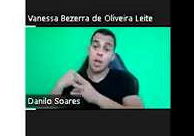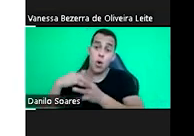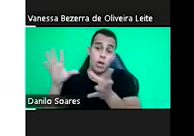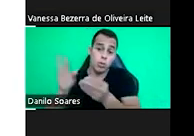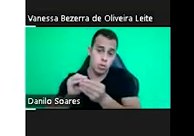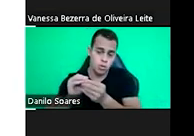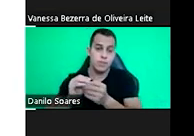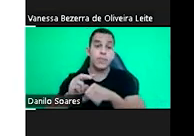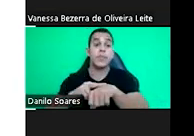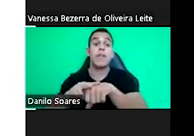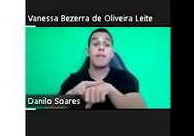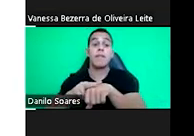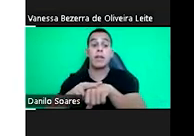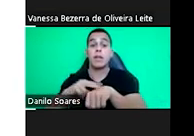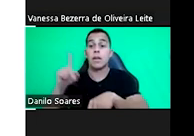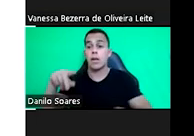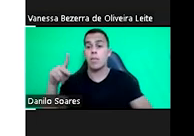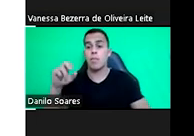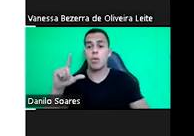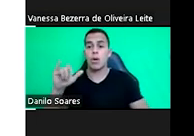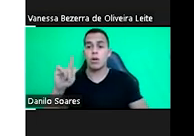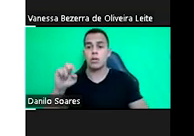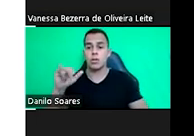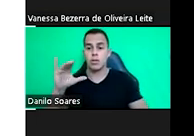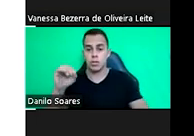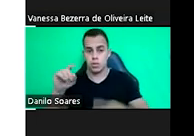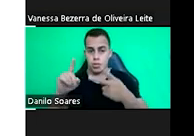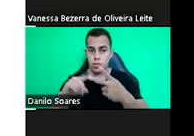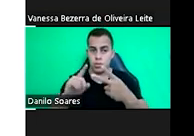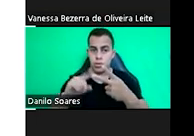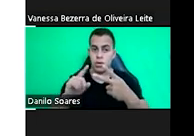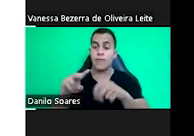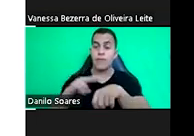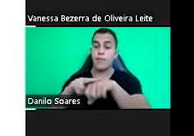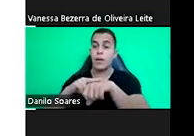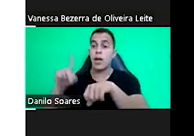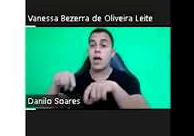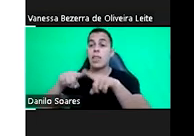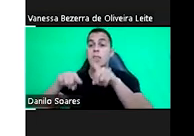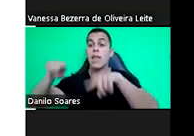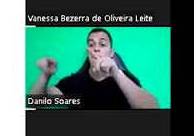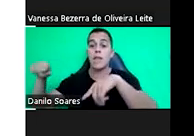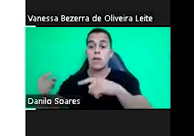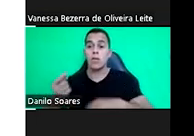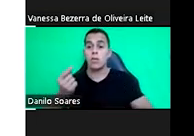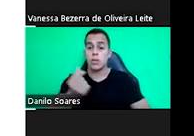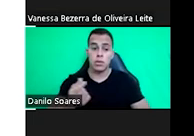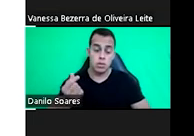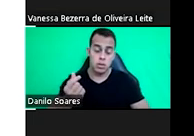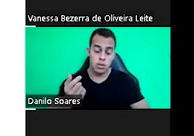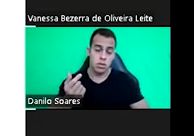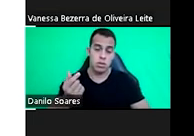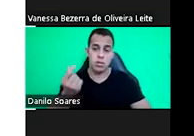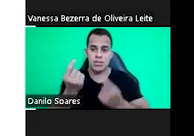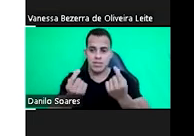em azul, a gente tem o score poligênico. Em verde, nível socioeconômico. Aqui a gente separou essa análise